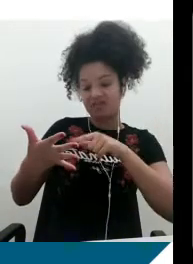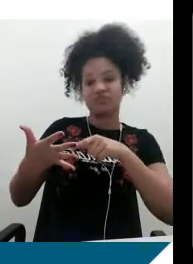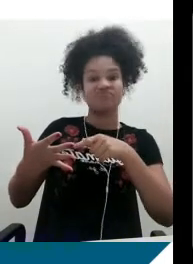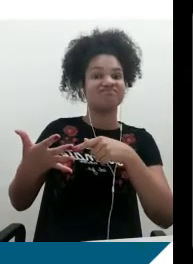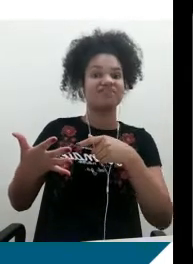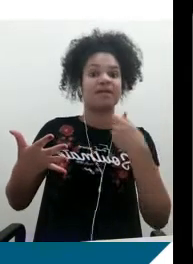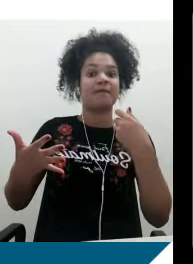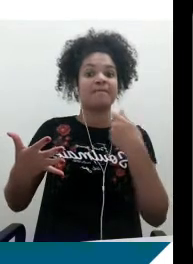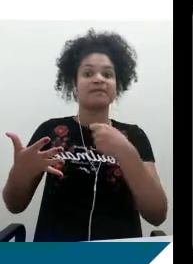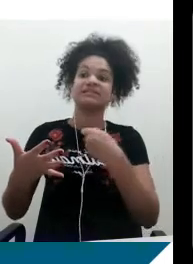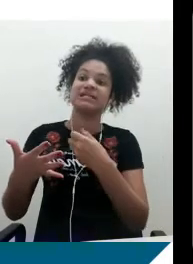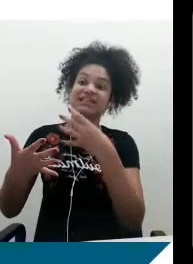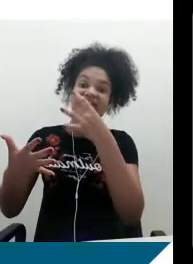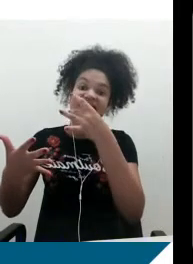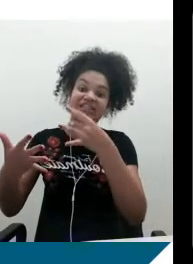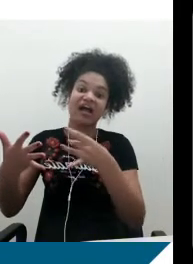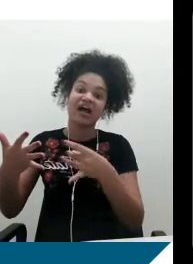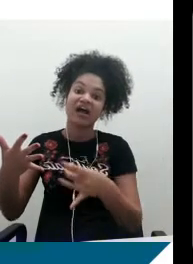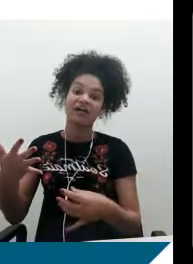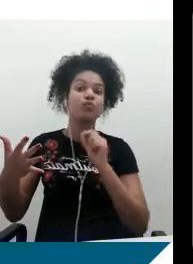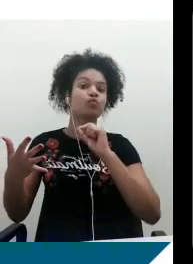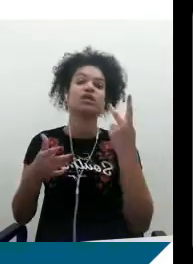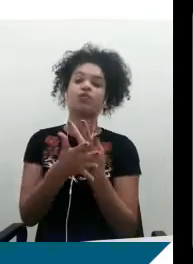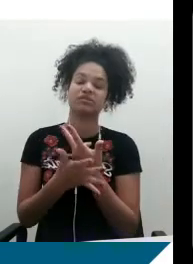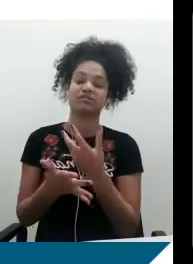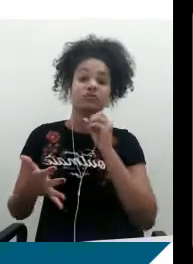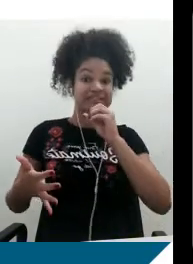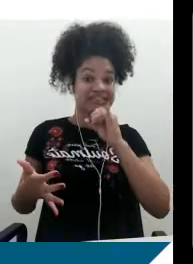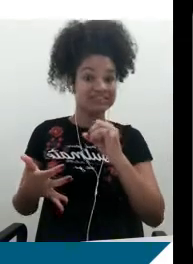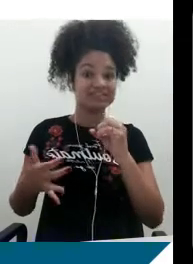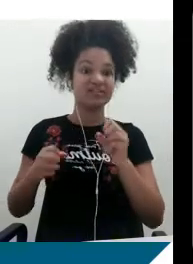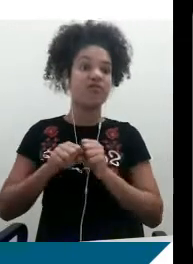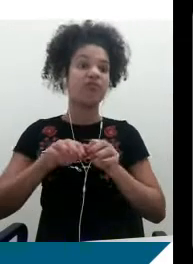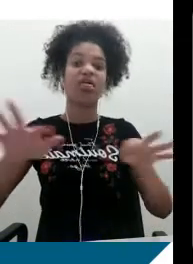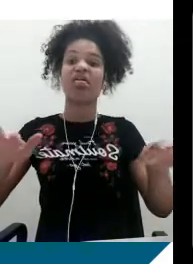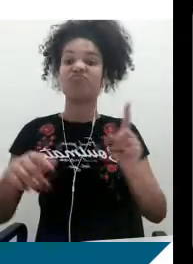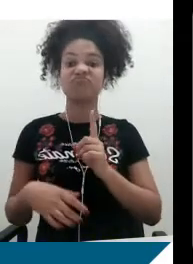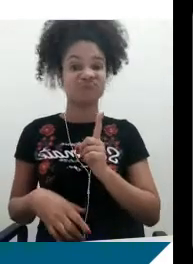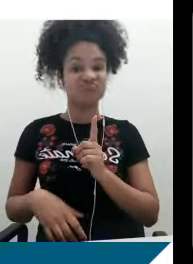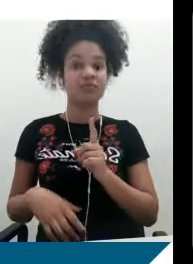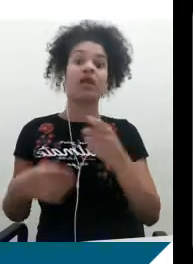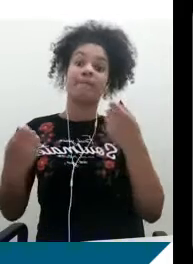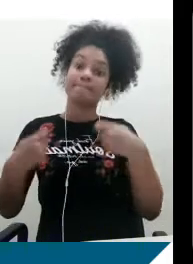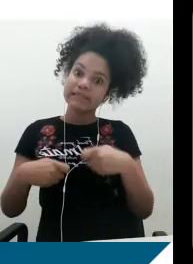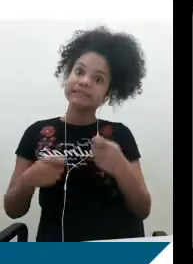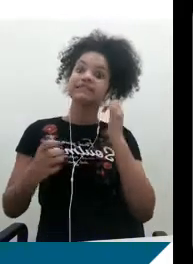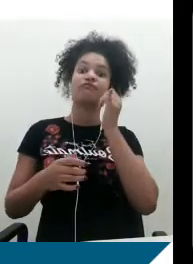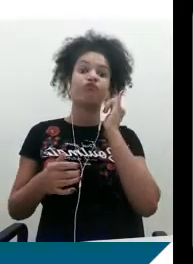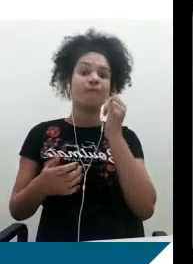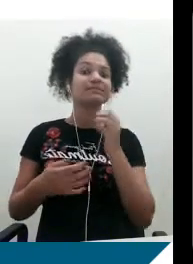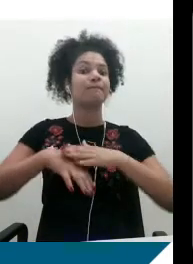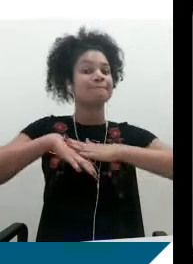O aluno tende a explicar muito, a trazer muitos detalhes. Então, quando ele traz um fato que não foi muito noticiado, ele